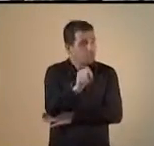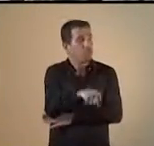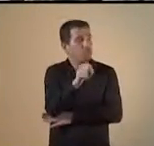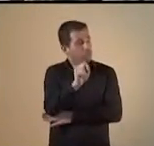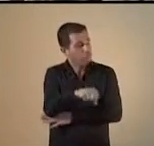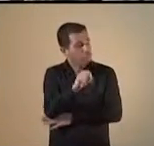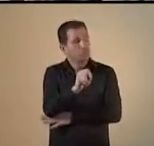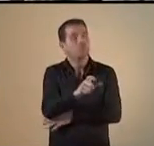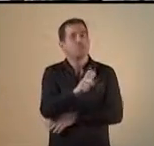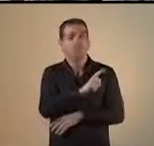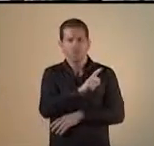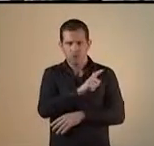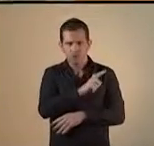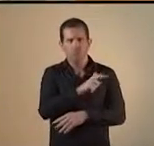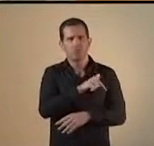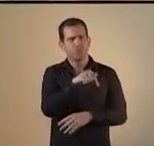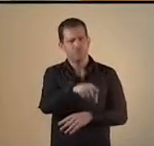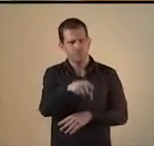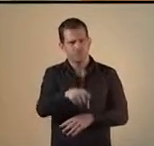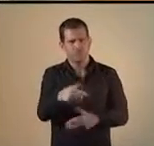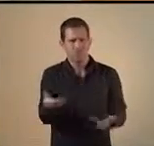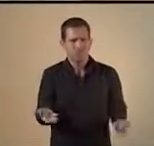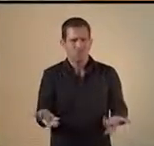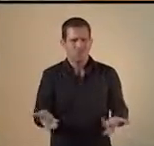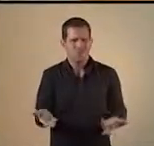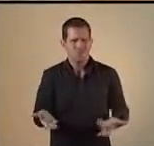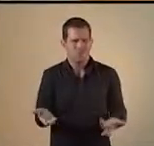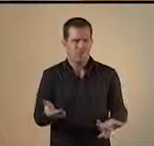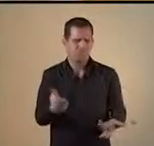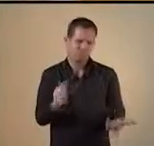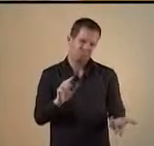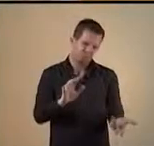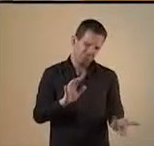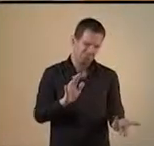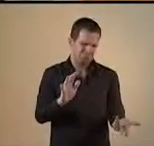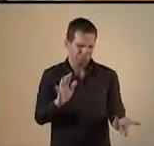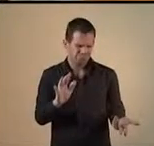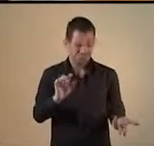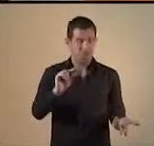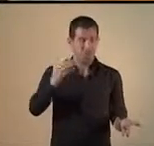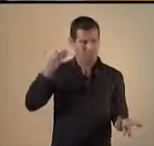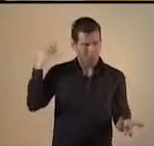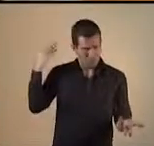O que nós temos de conhecimento... Hoje, há um tempo atrás,